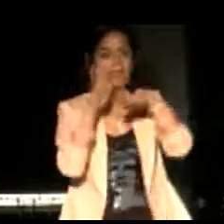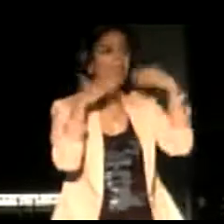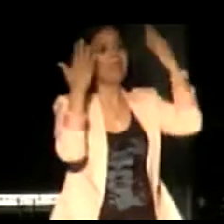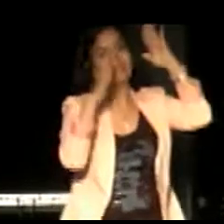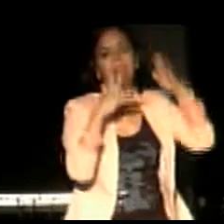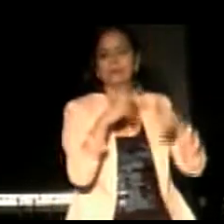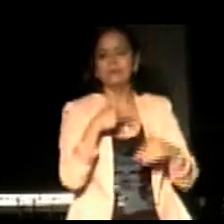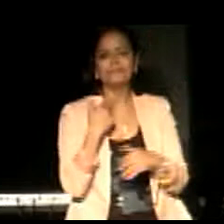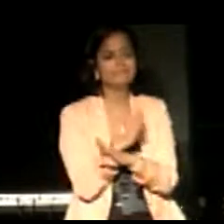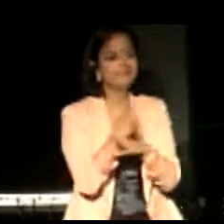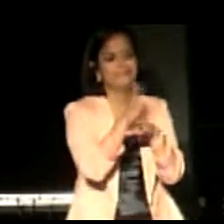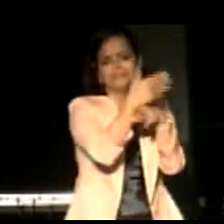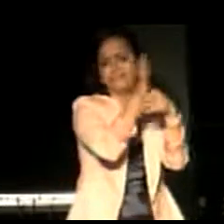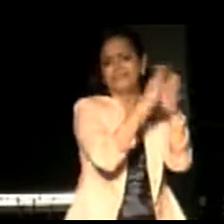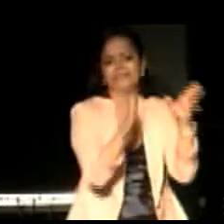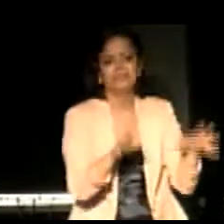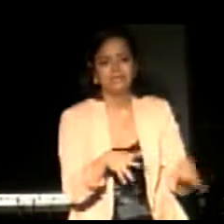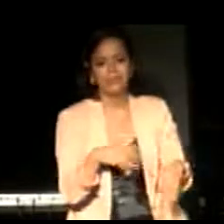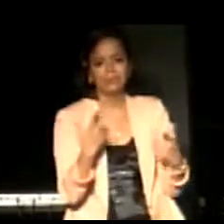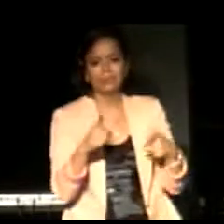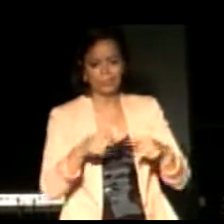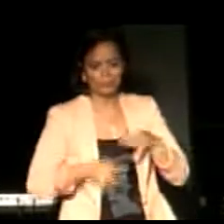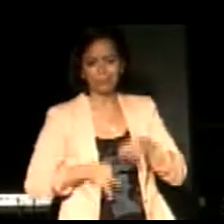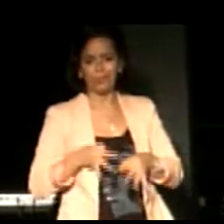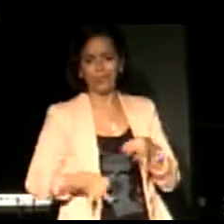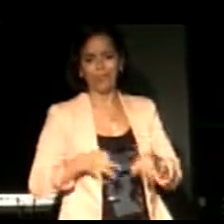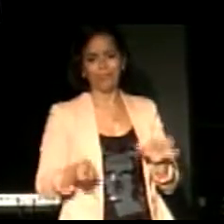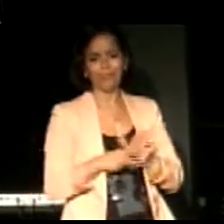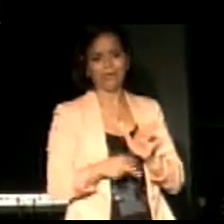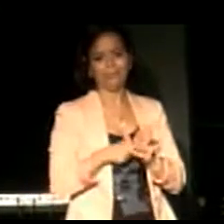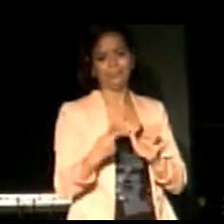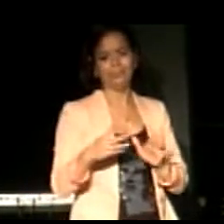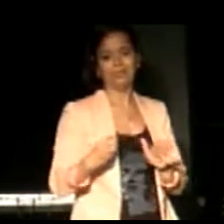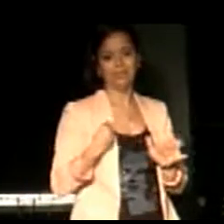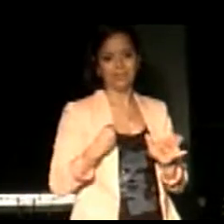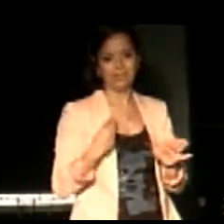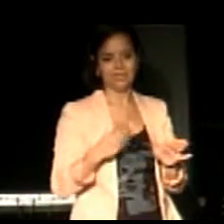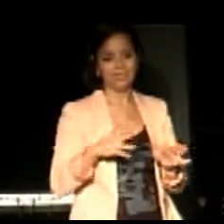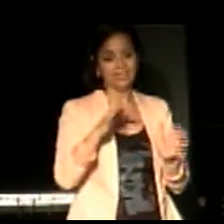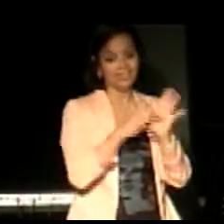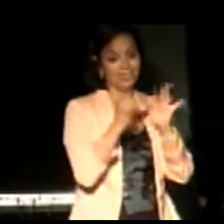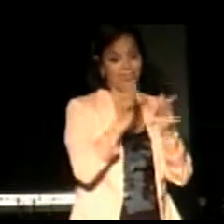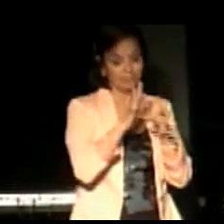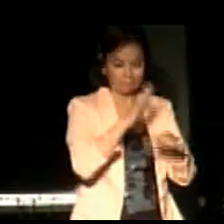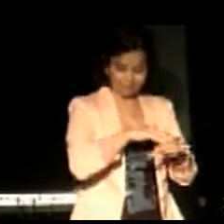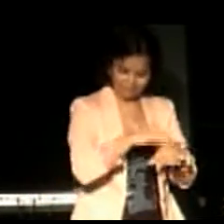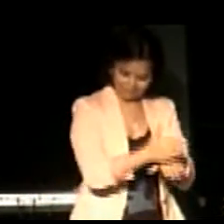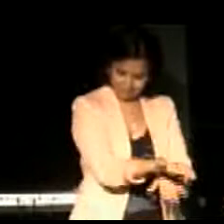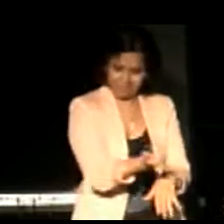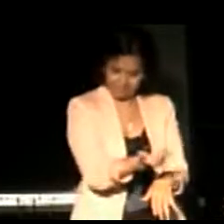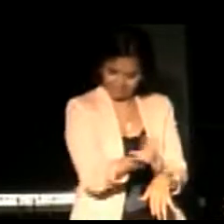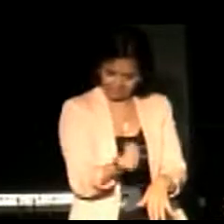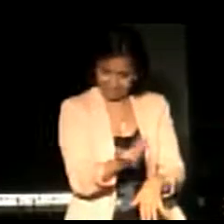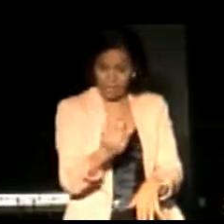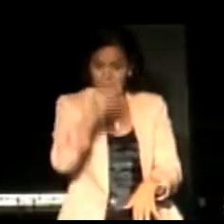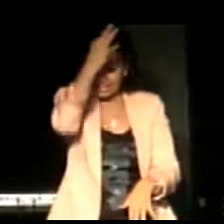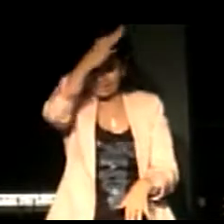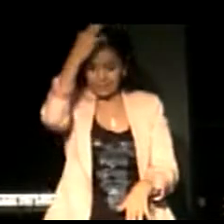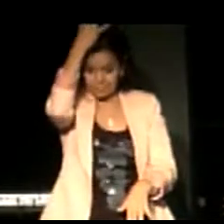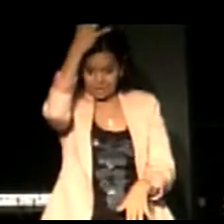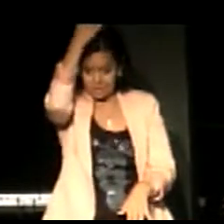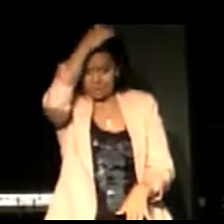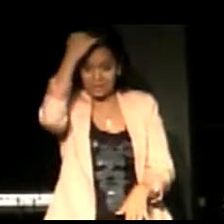animais selvagens, descontrolados. Nós fomos domesticados pelo Espírito